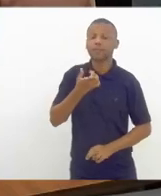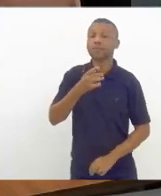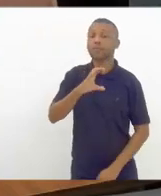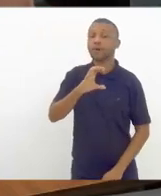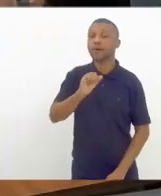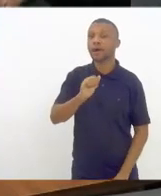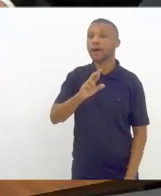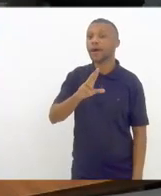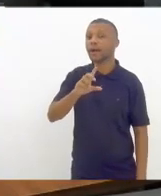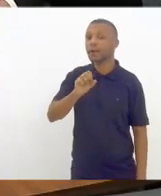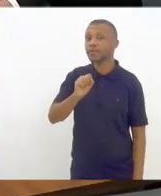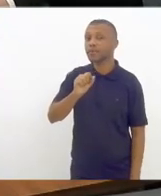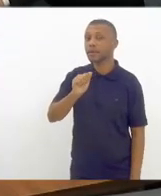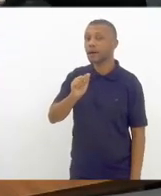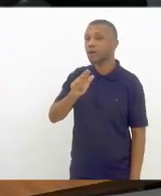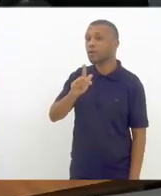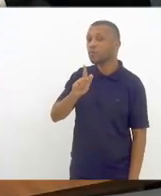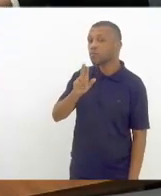Deputado Coronel Salema.